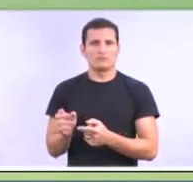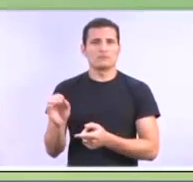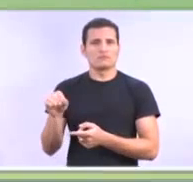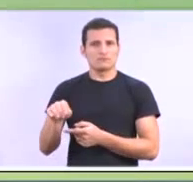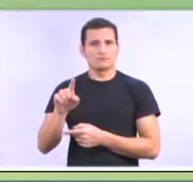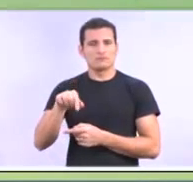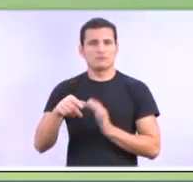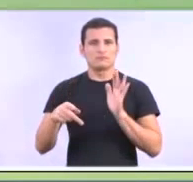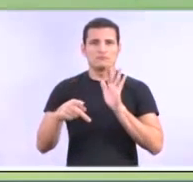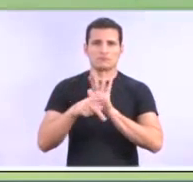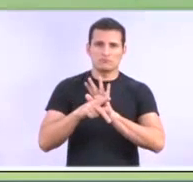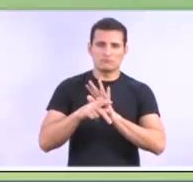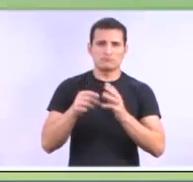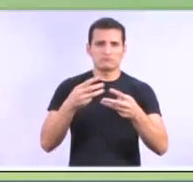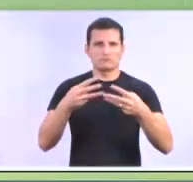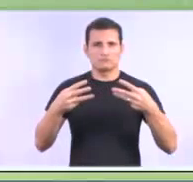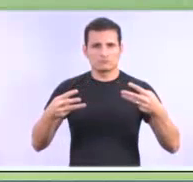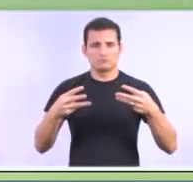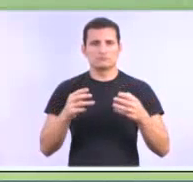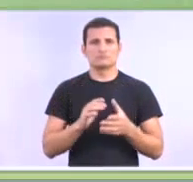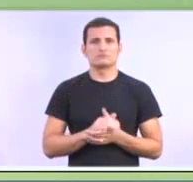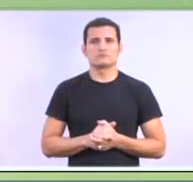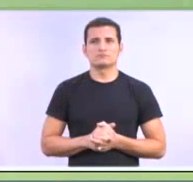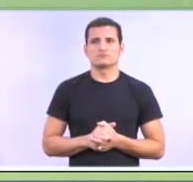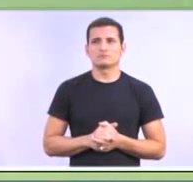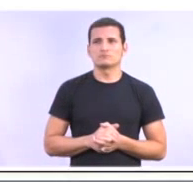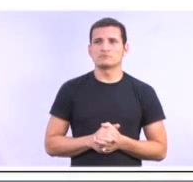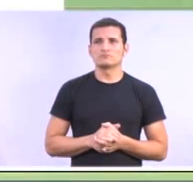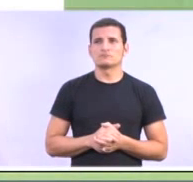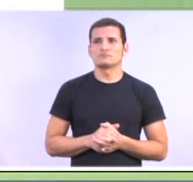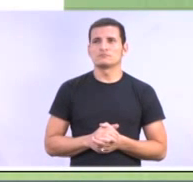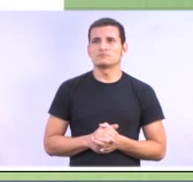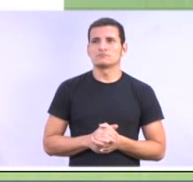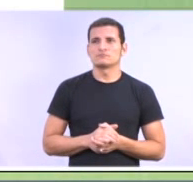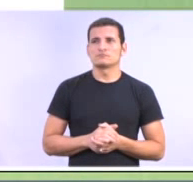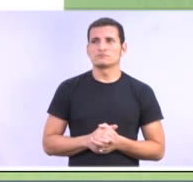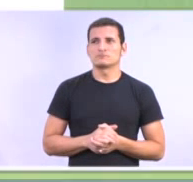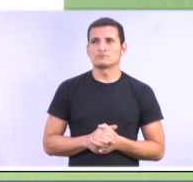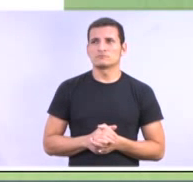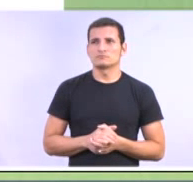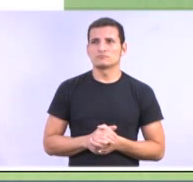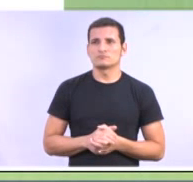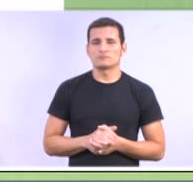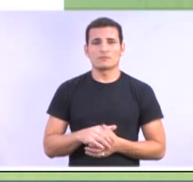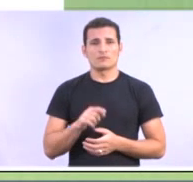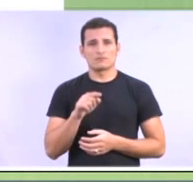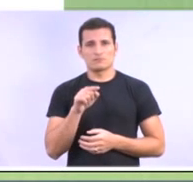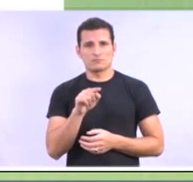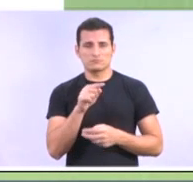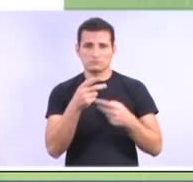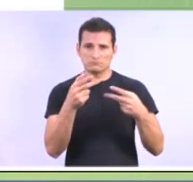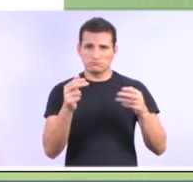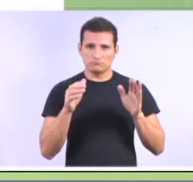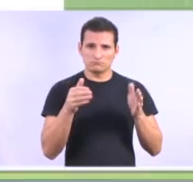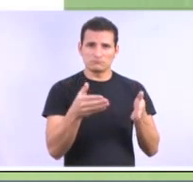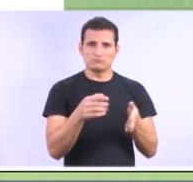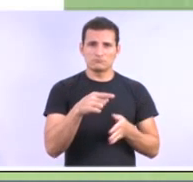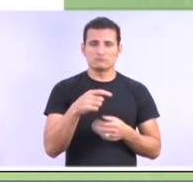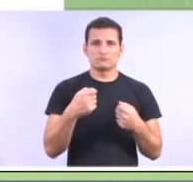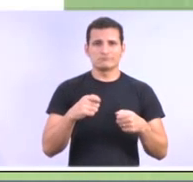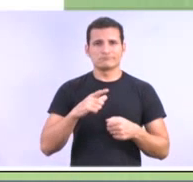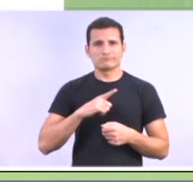função de uma rede, de uma organização, correto? Então, esses equipamentos específicos aí, eles precisam